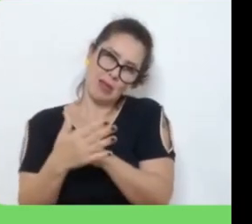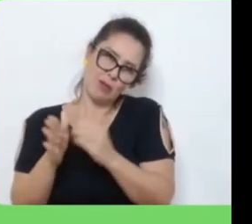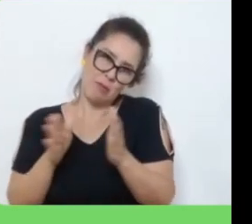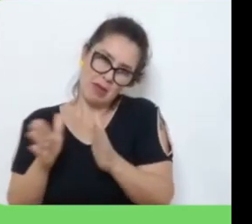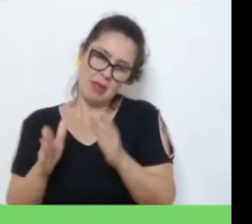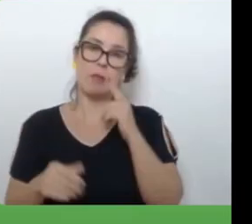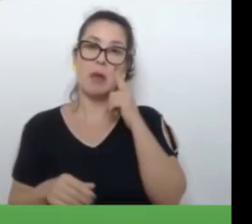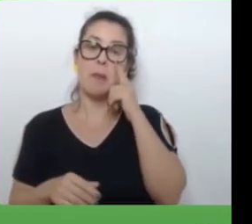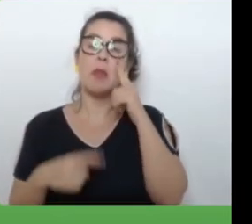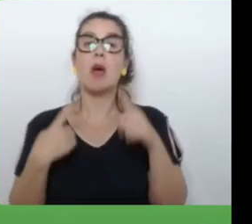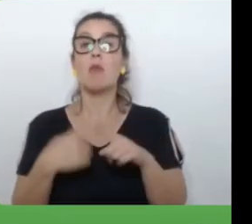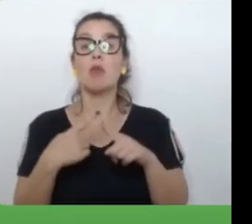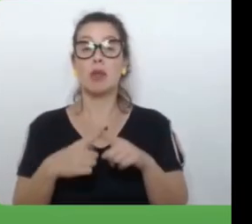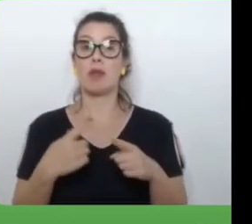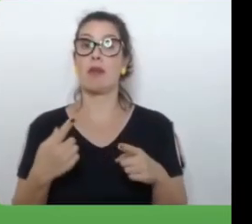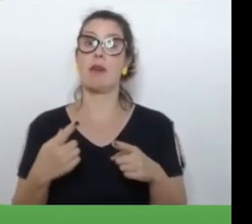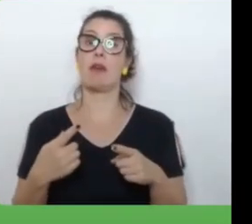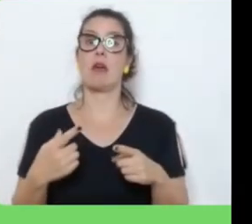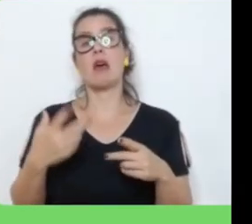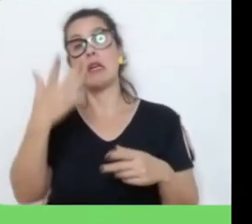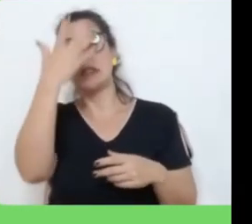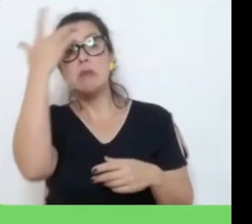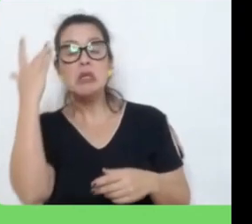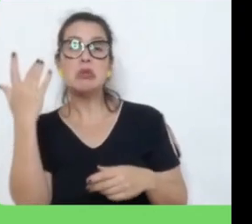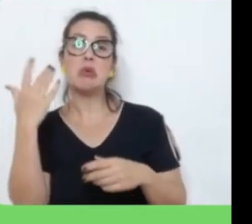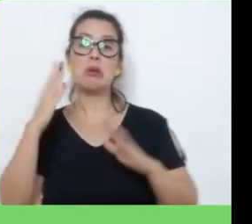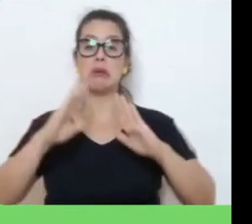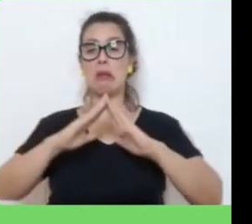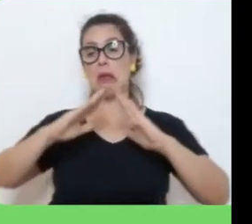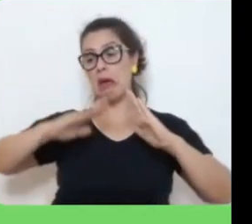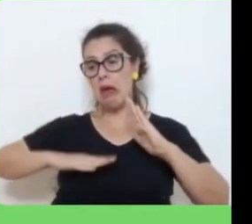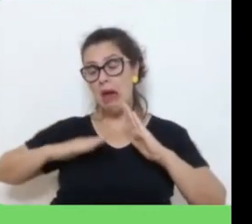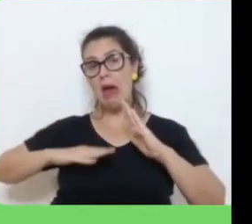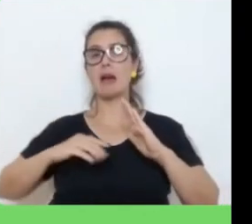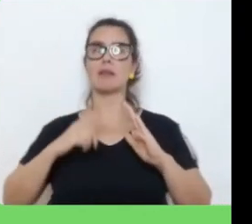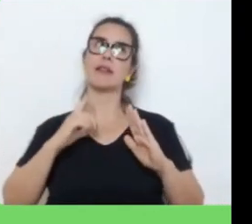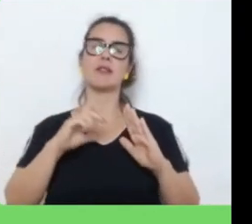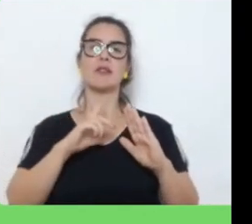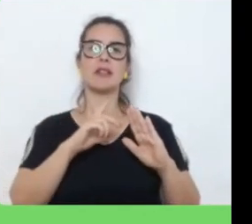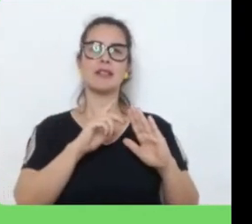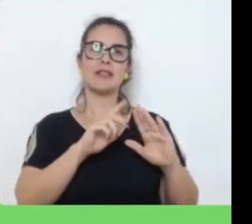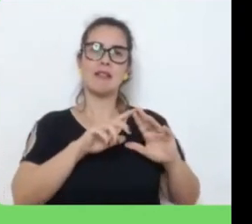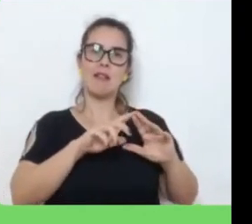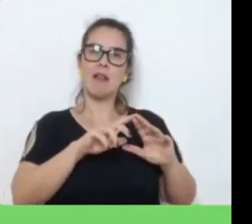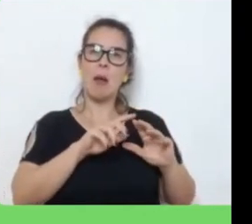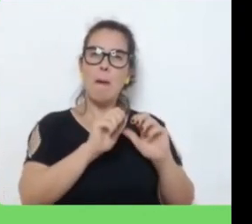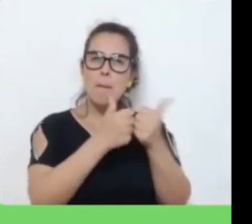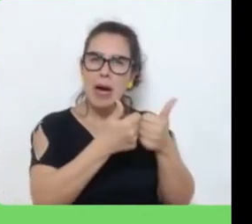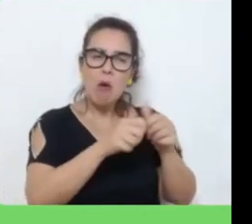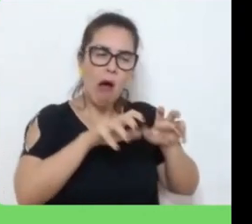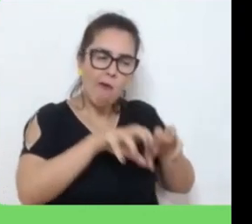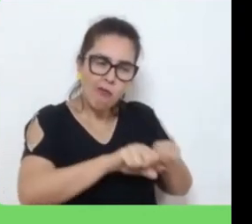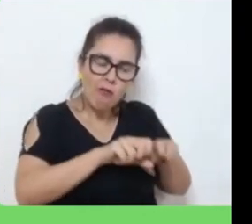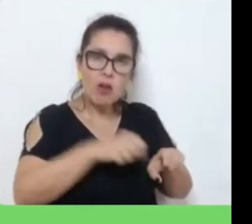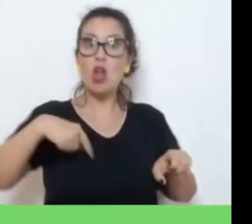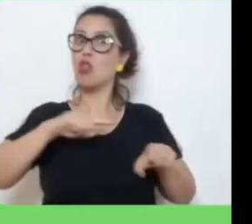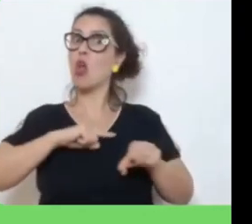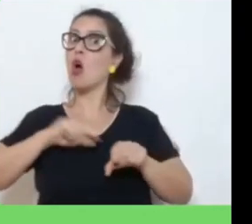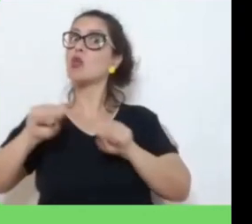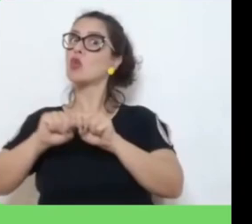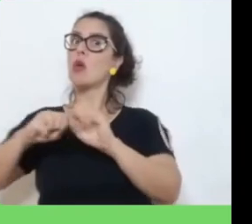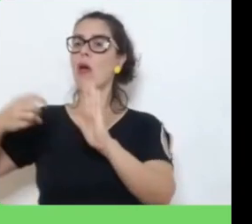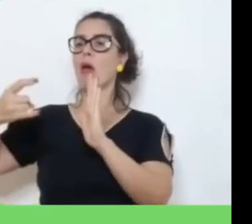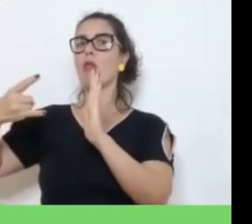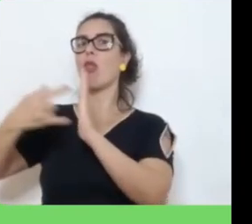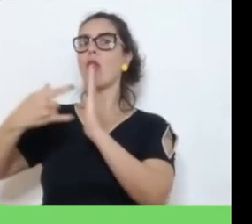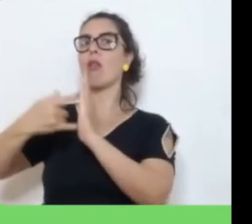mundo tava às vezes em casa às vezes não tava fazendo pão caseiro a gente tava programando fazendo Live